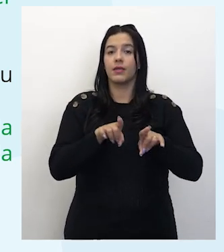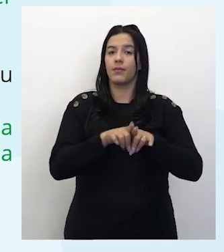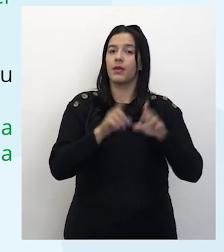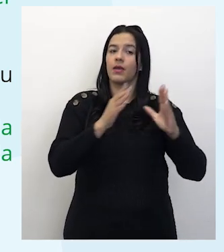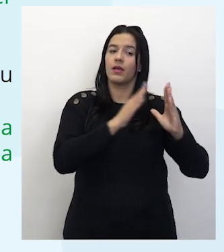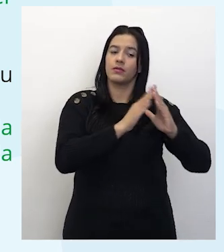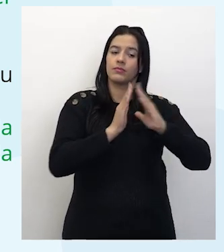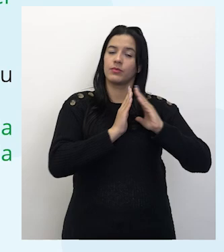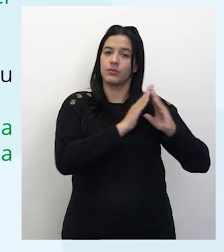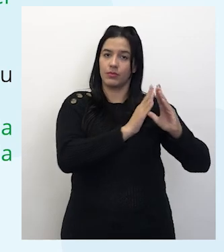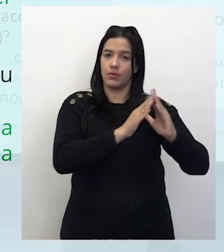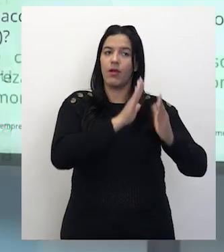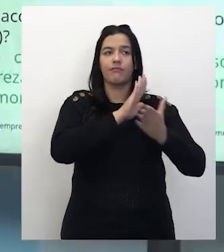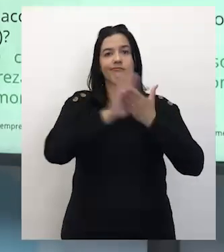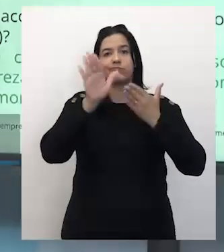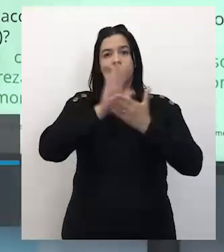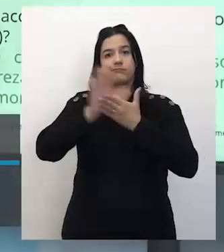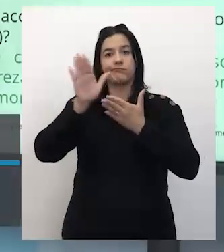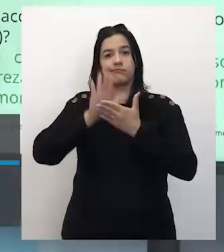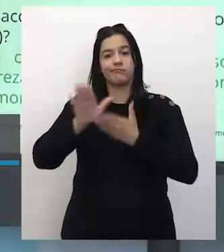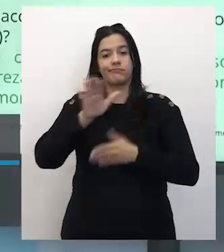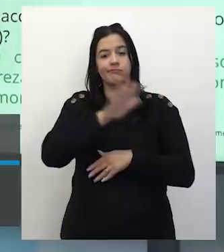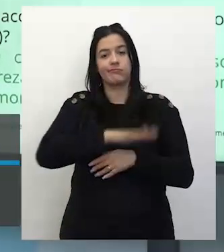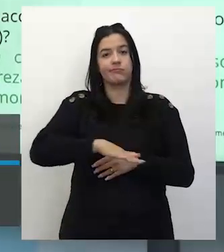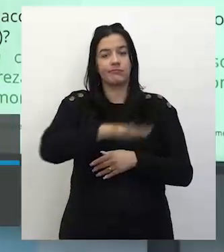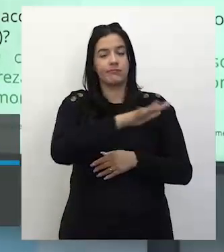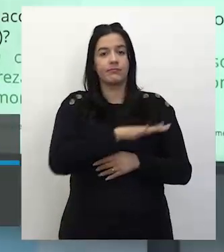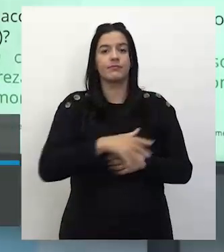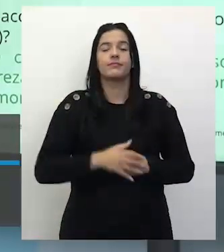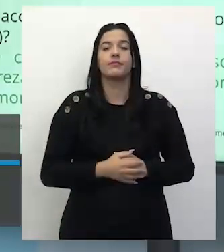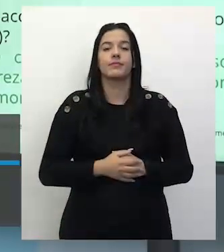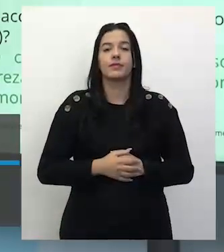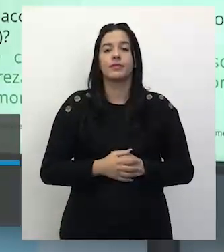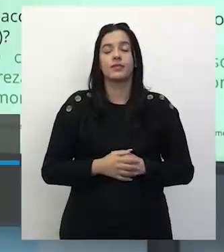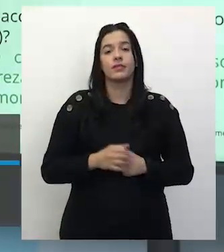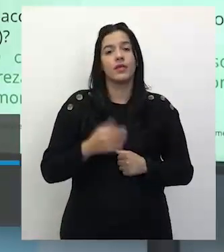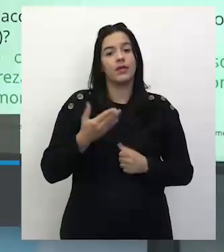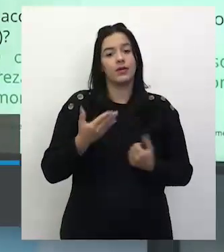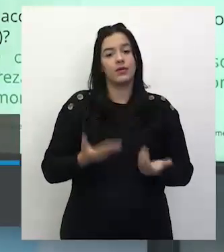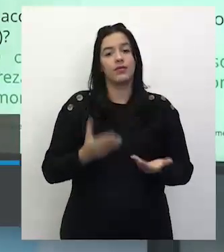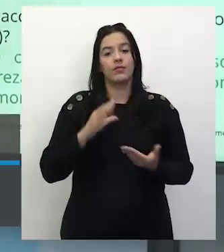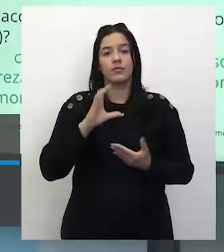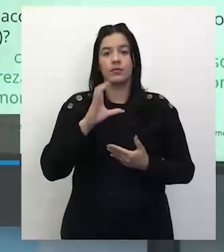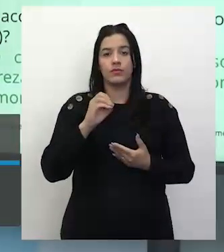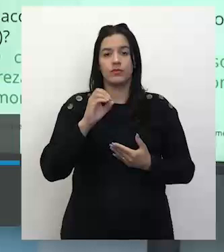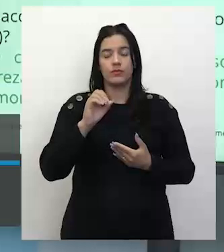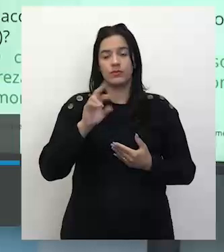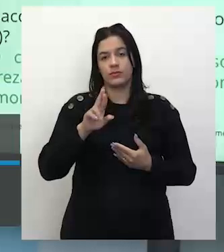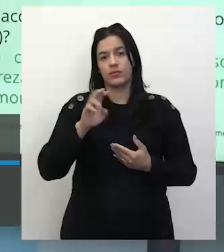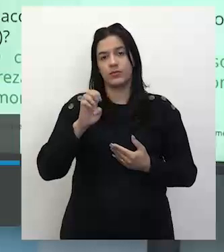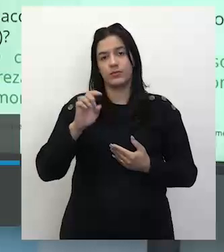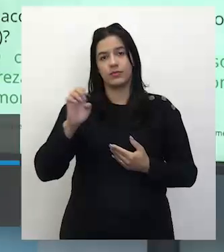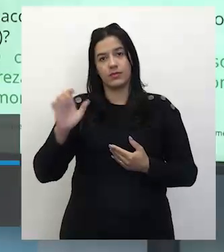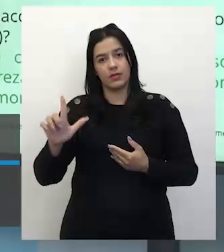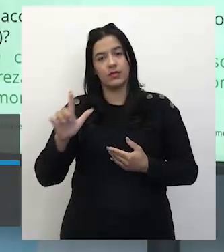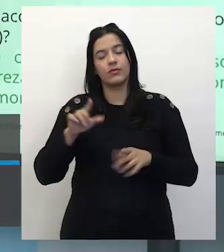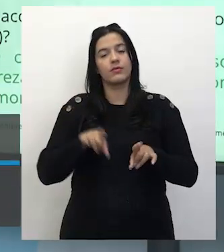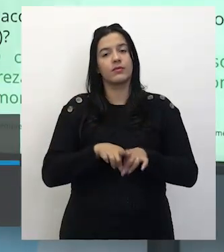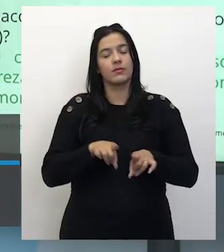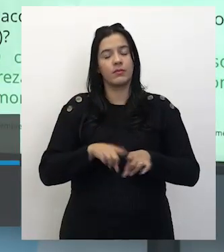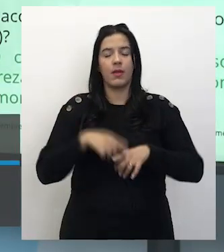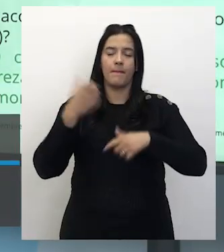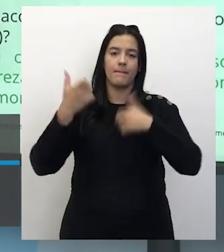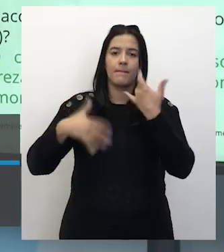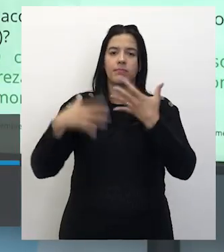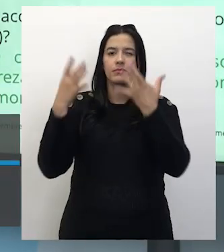moradores da região. Aquilo que eu falei, né? Então, o enredo, a narrativa desse cordel é bem detalhado, né? É como se